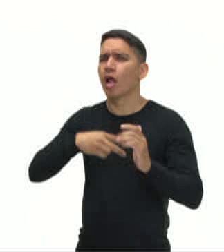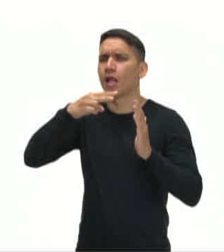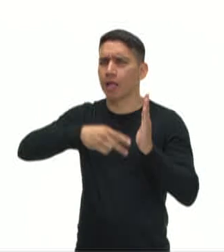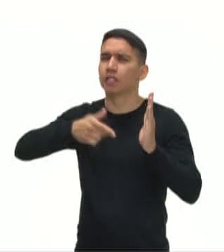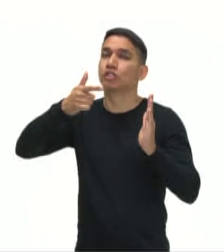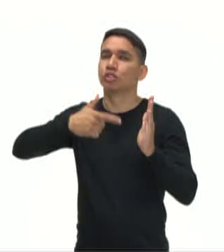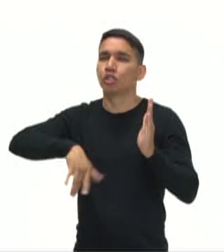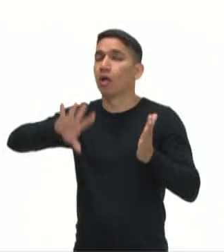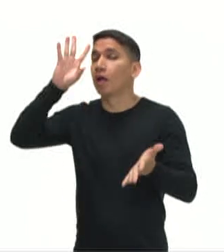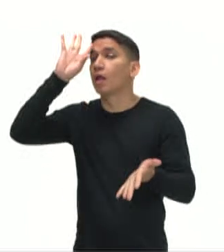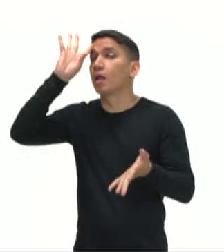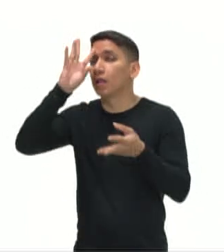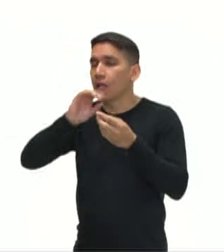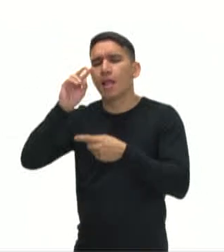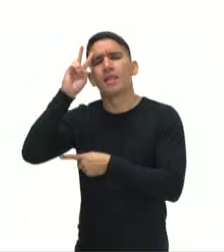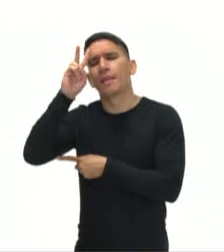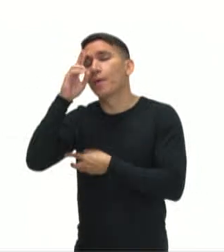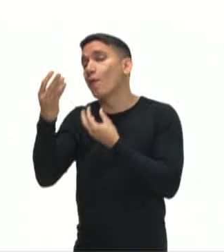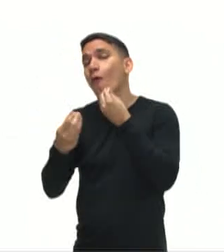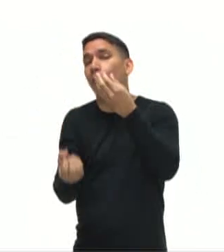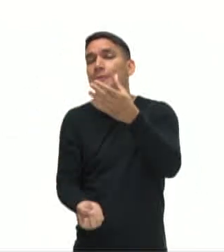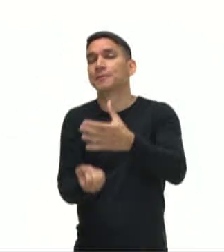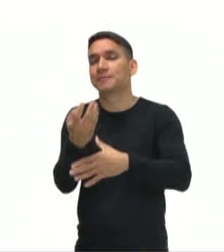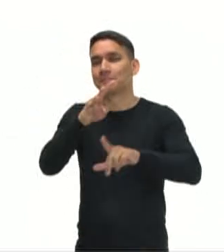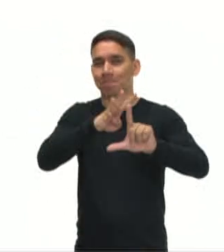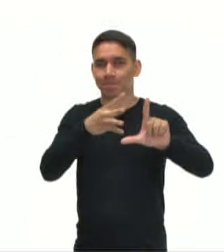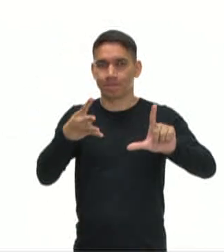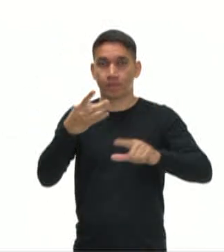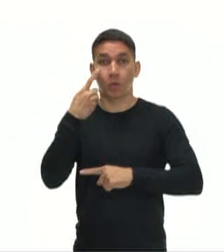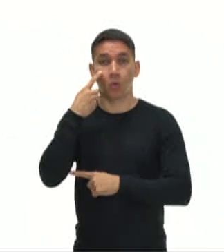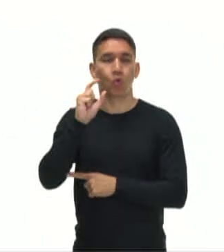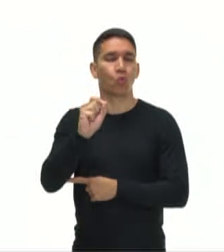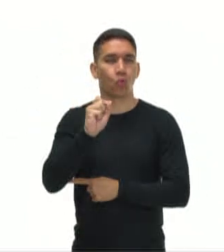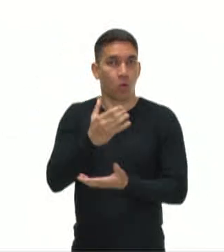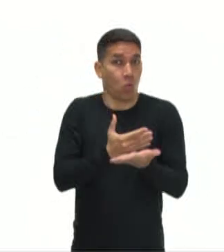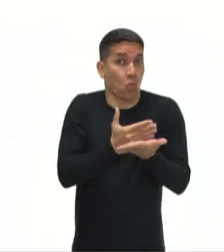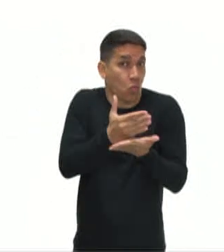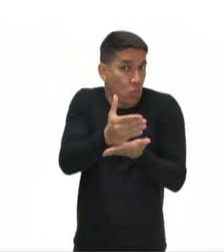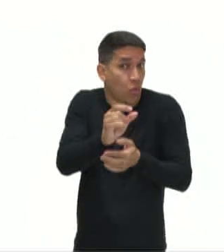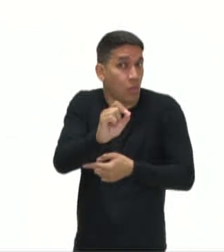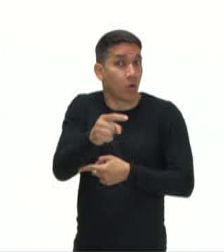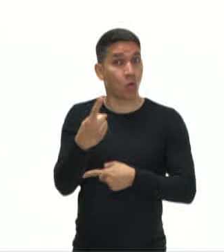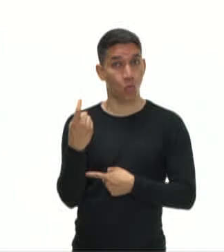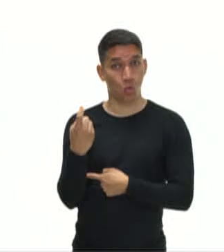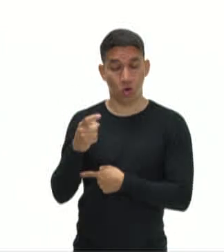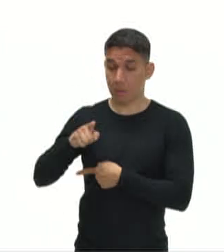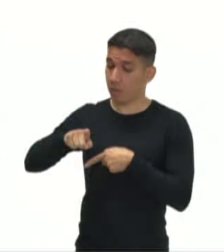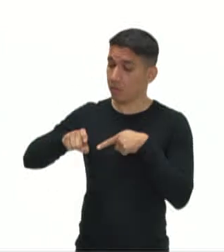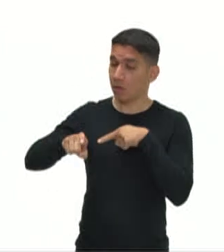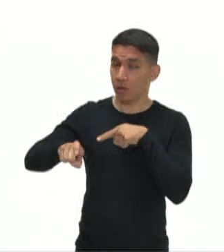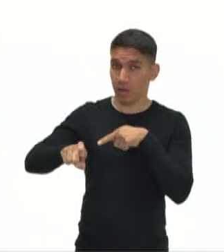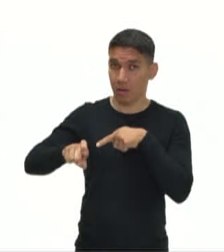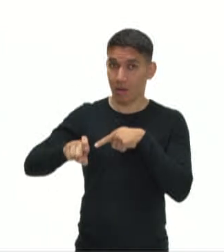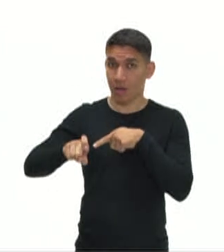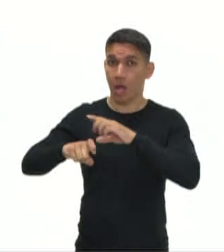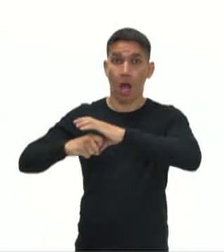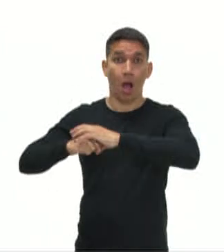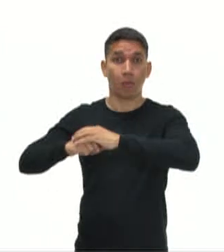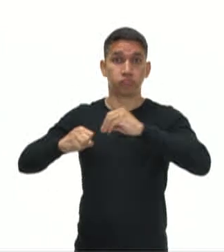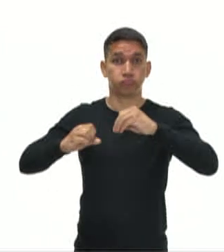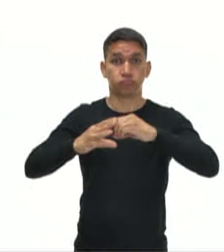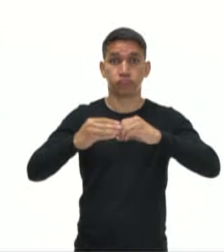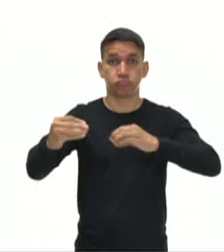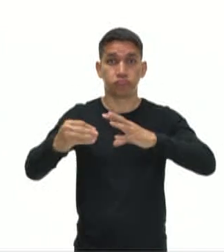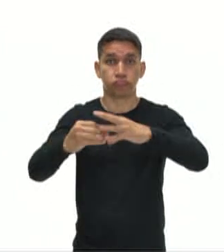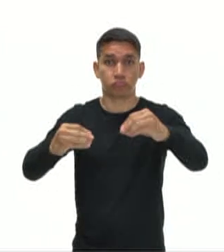aqui para a gente lembrar como montar a nossa tabela ali. Então, inicialmente, uma bactéria que se reproduz assexuadamente